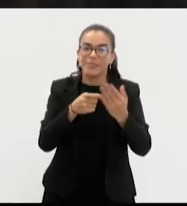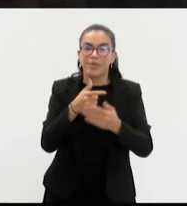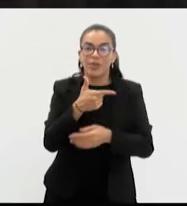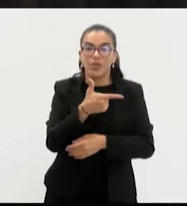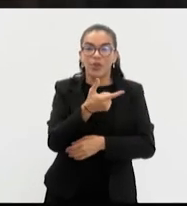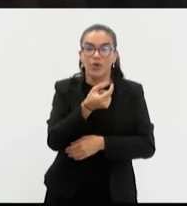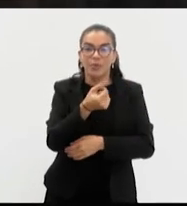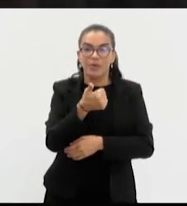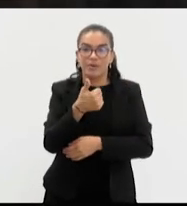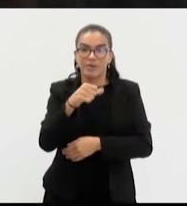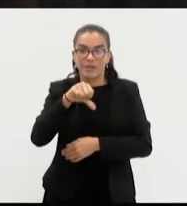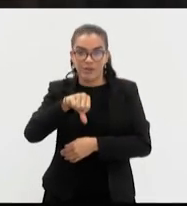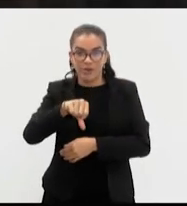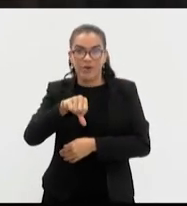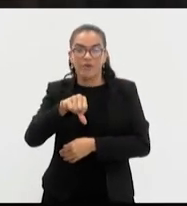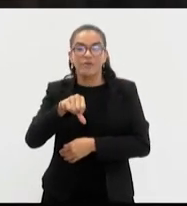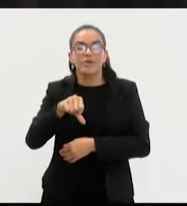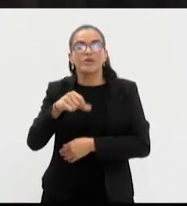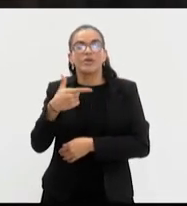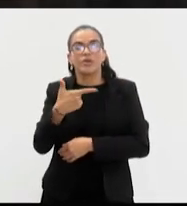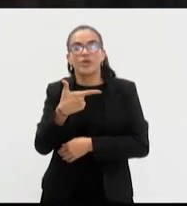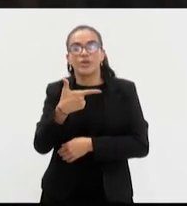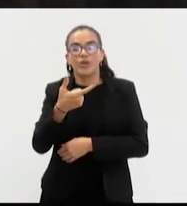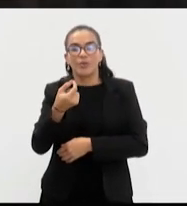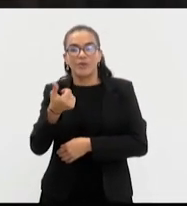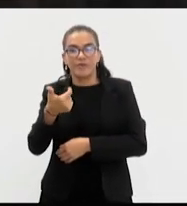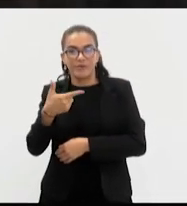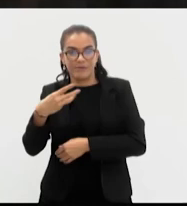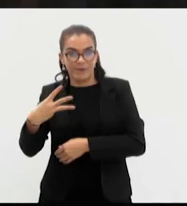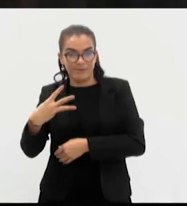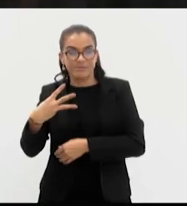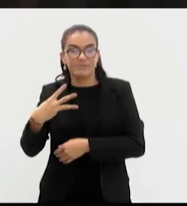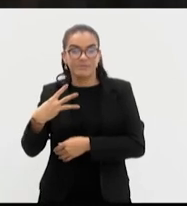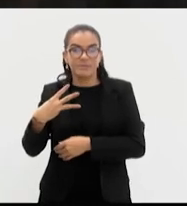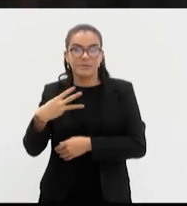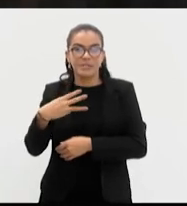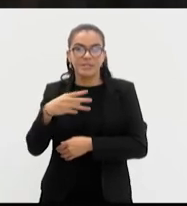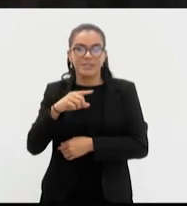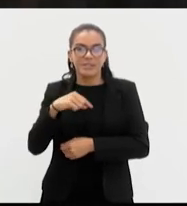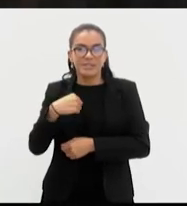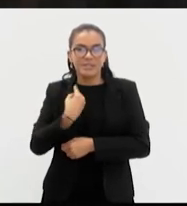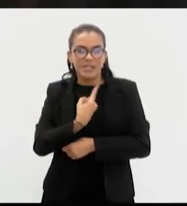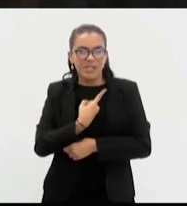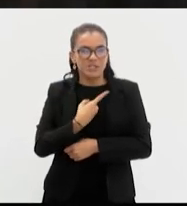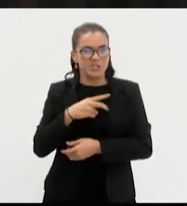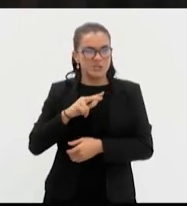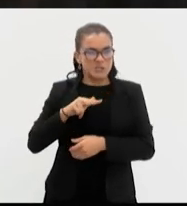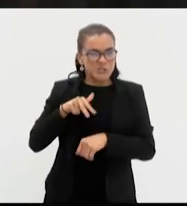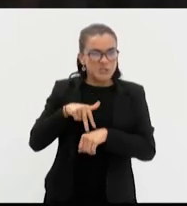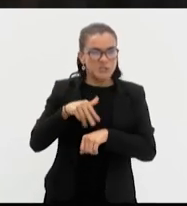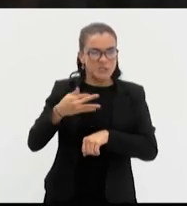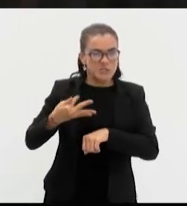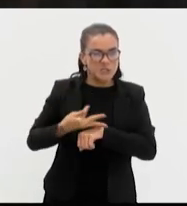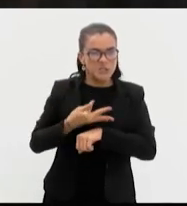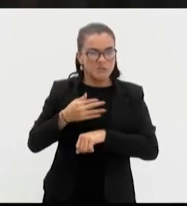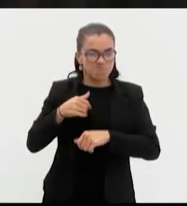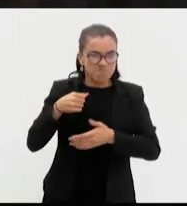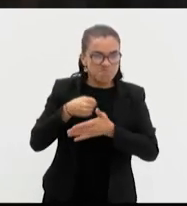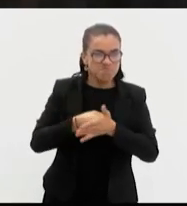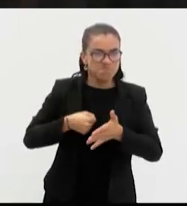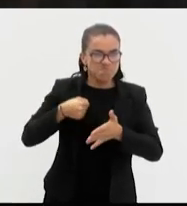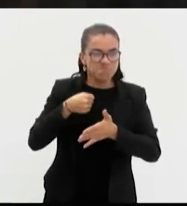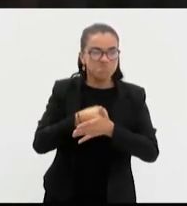2019 de 23 que a gente aqui sustentou e lutou tanto